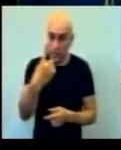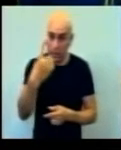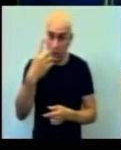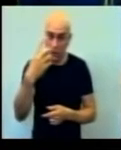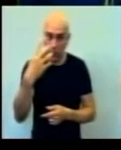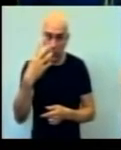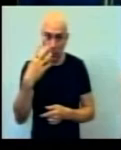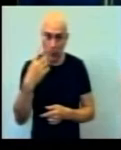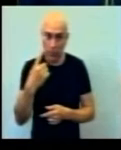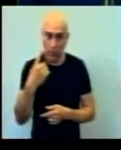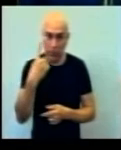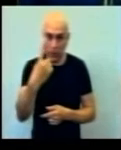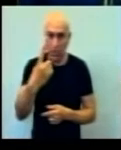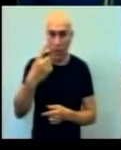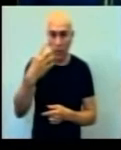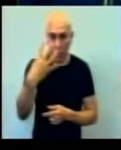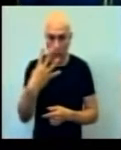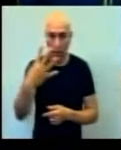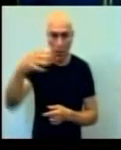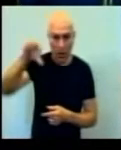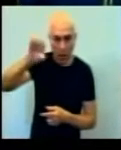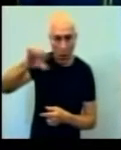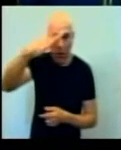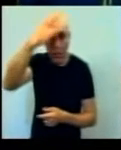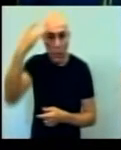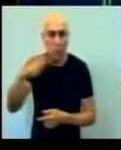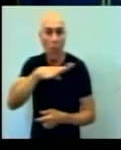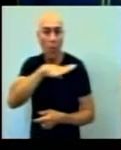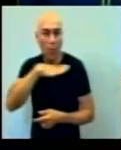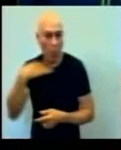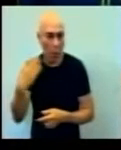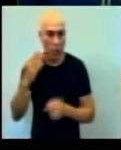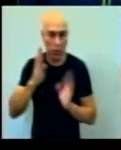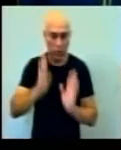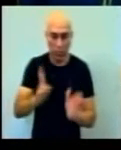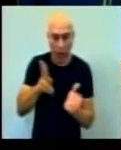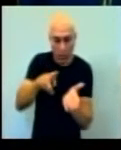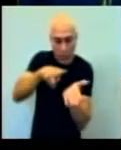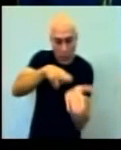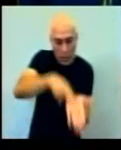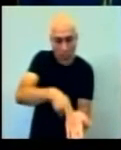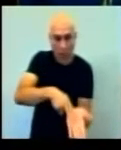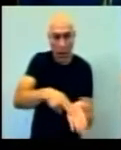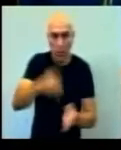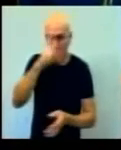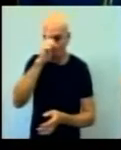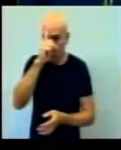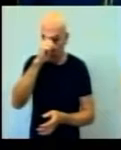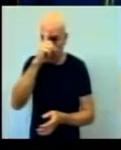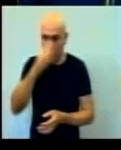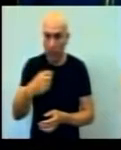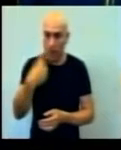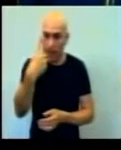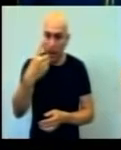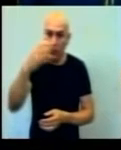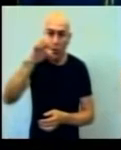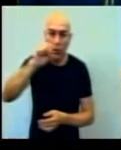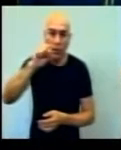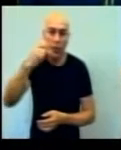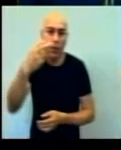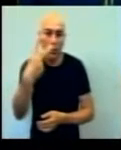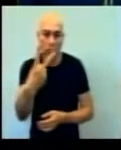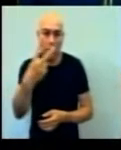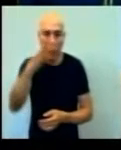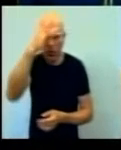149 óbitos, né, foram de pacientes internados, Aí, 182,